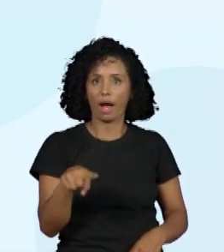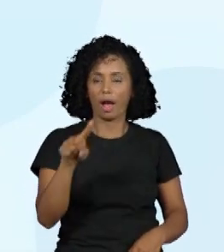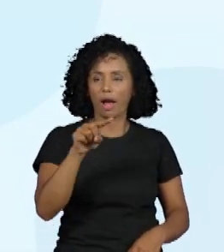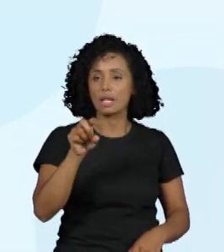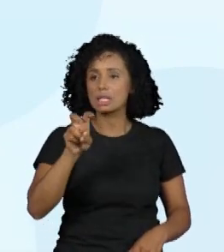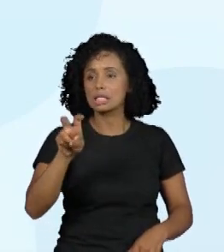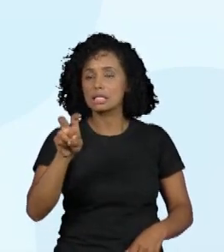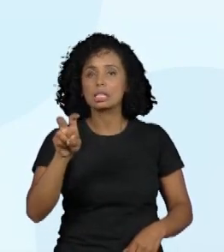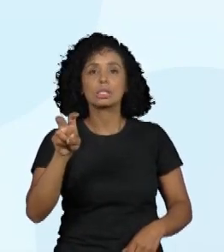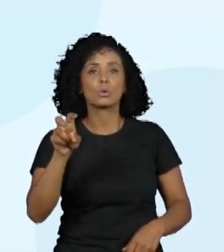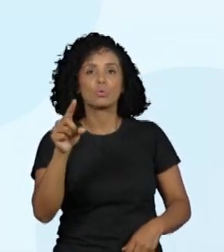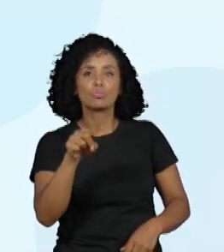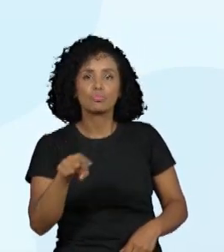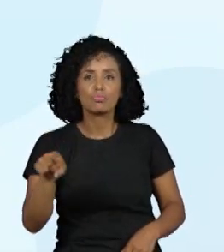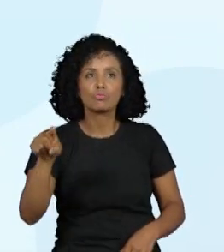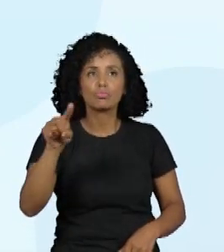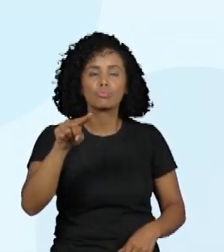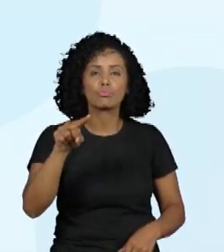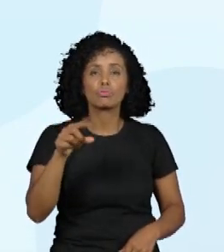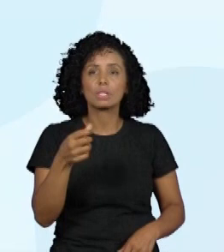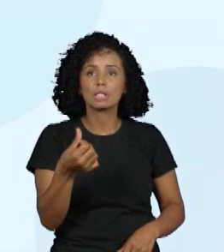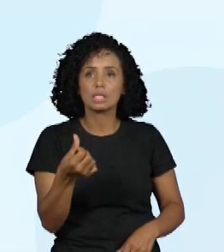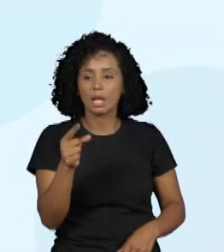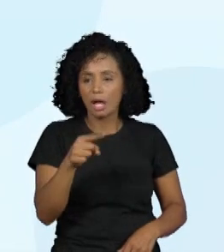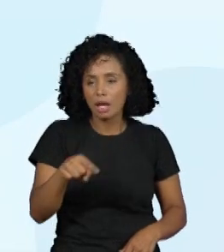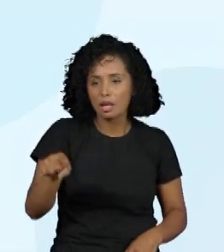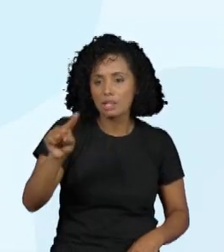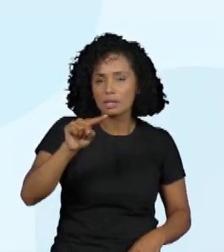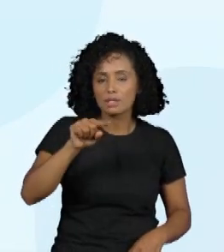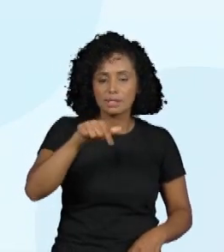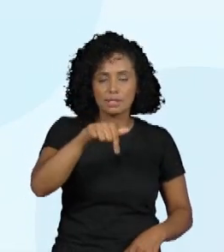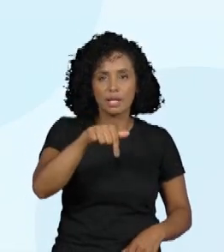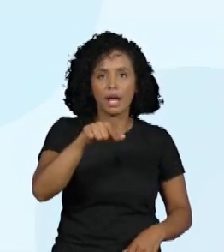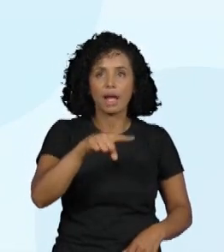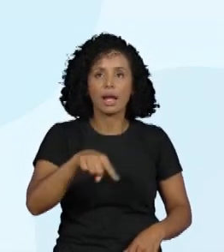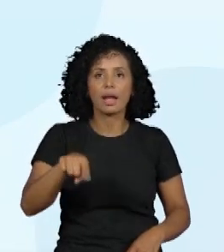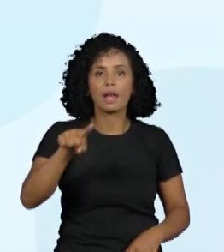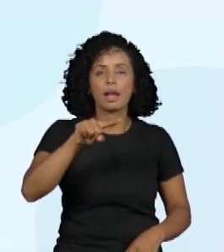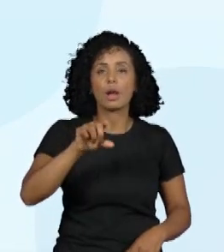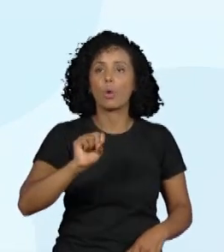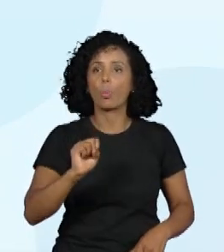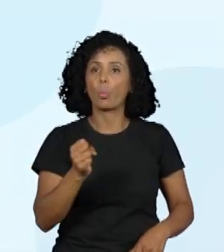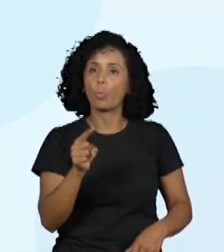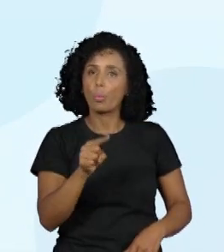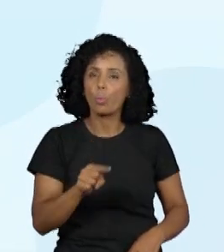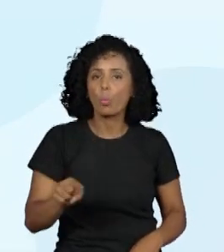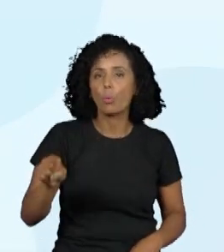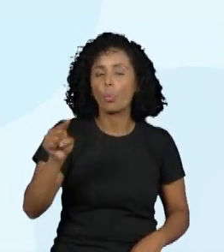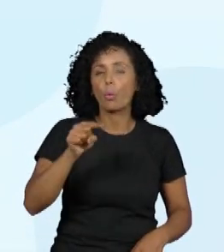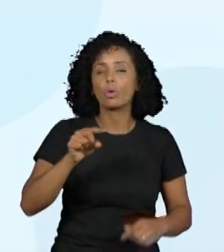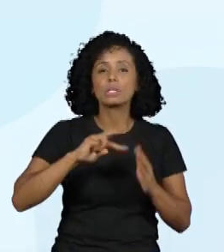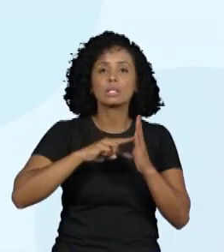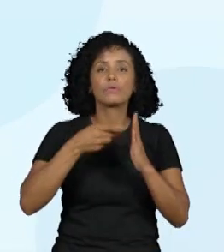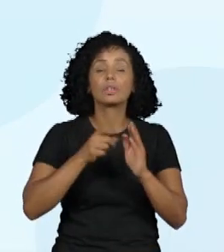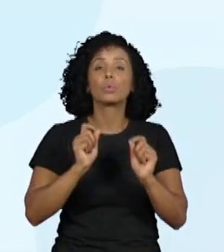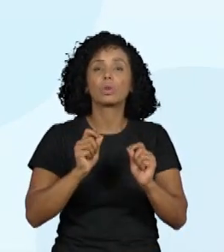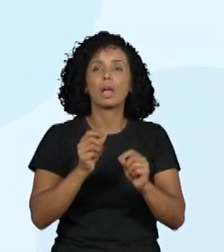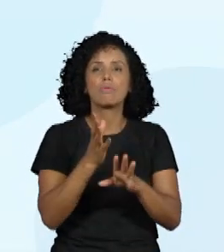não é? Olha lá, eu contei 1, 2, 3, 4, 5, 6,